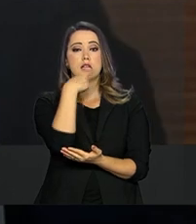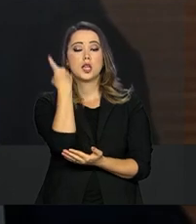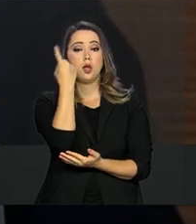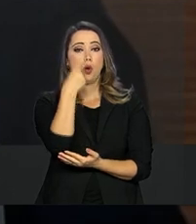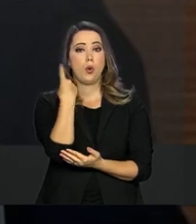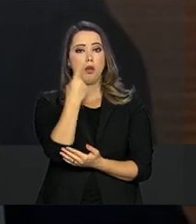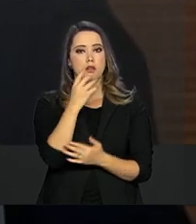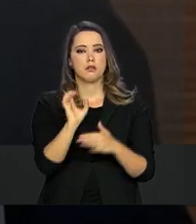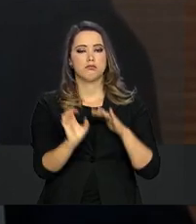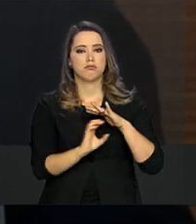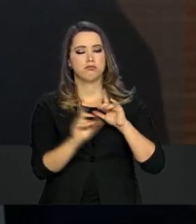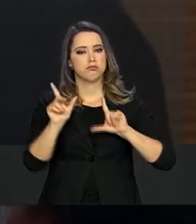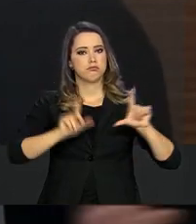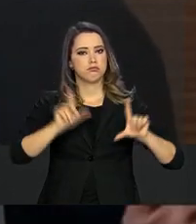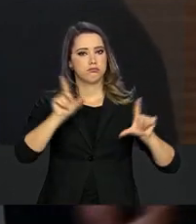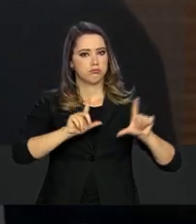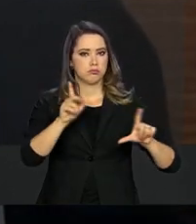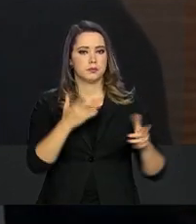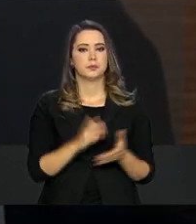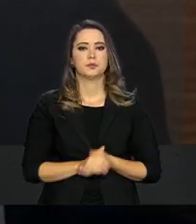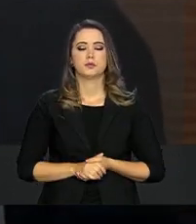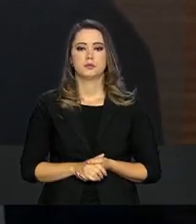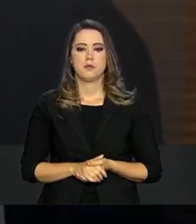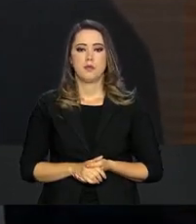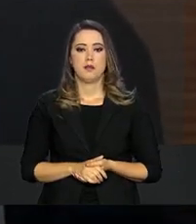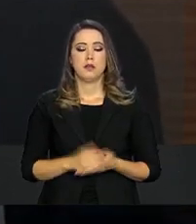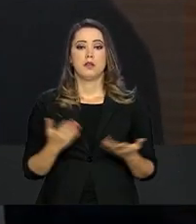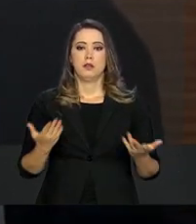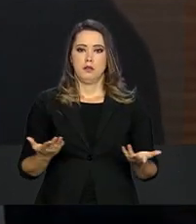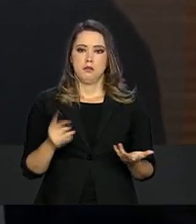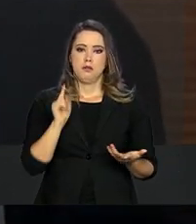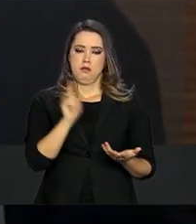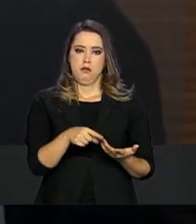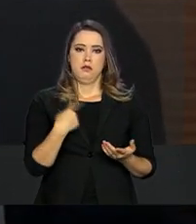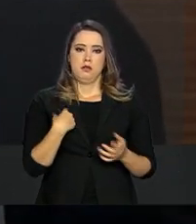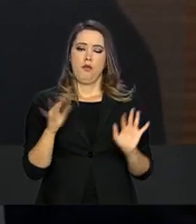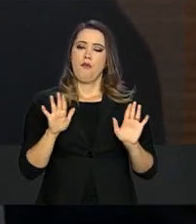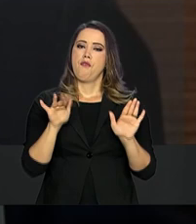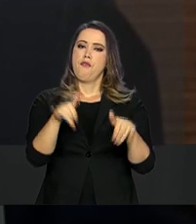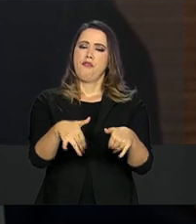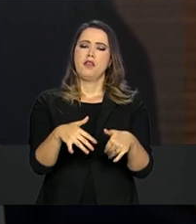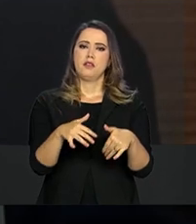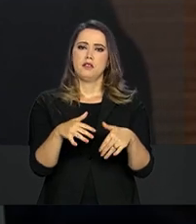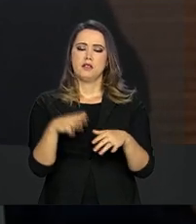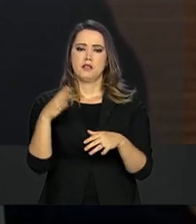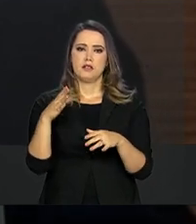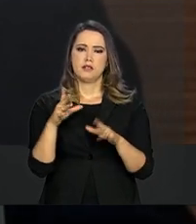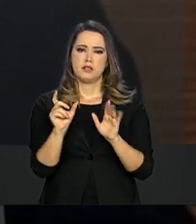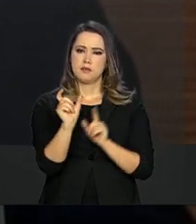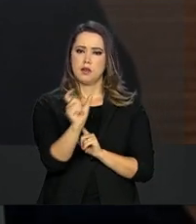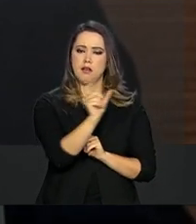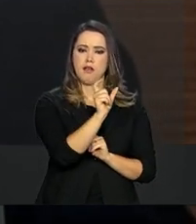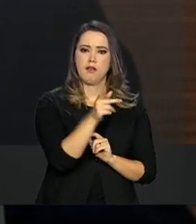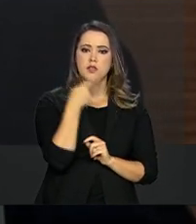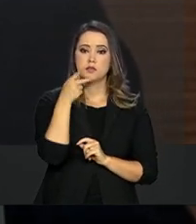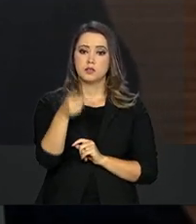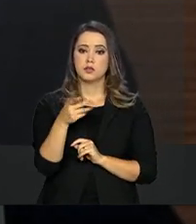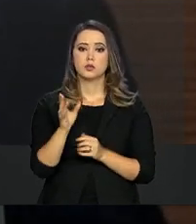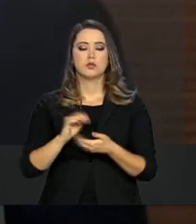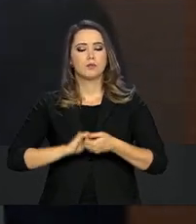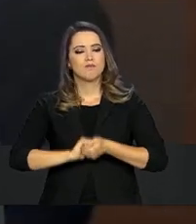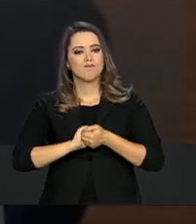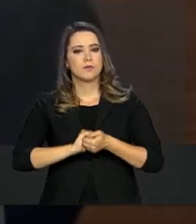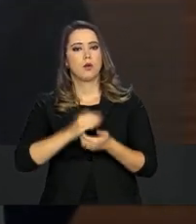os países da cplp eu concluí meus senhores estas palavras com a renovação dos agradecimentos do brasil